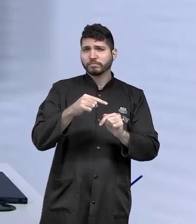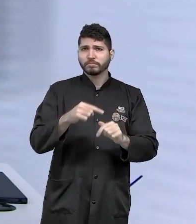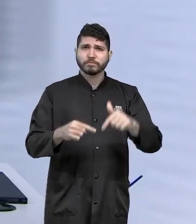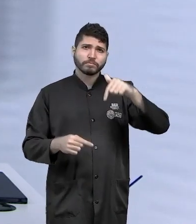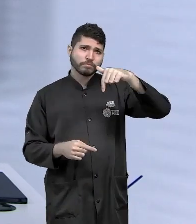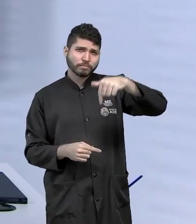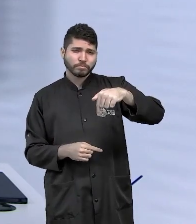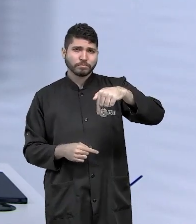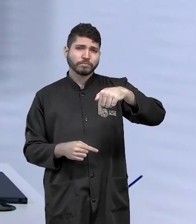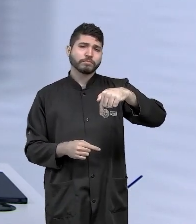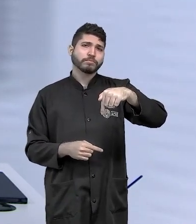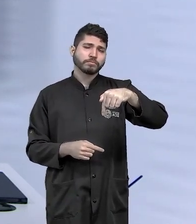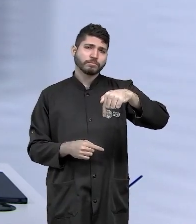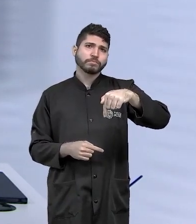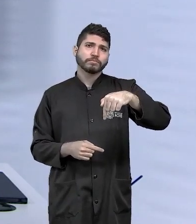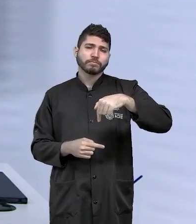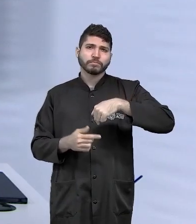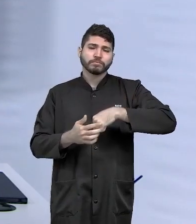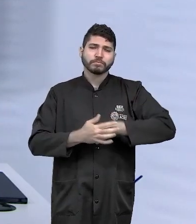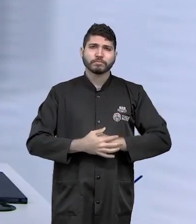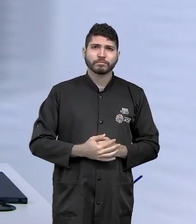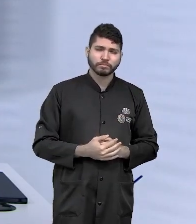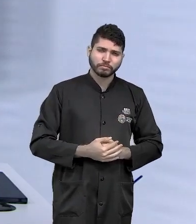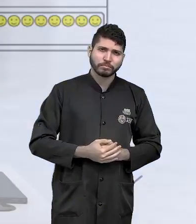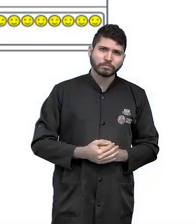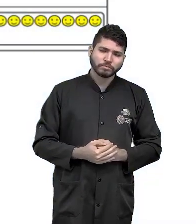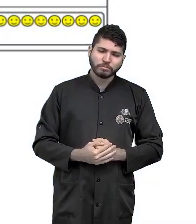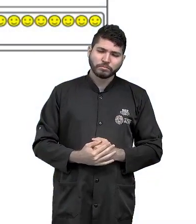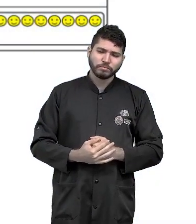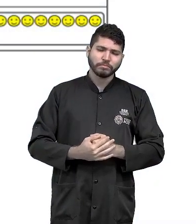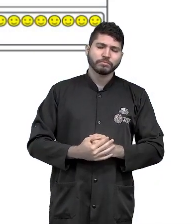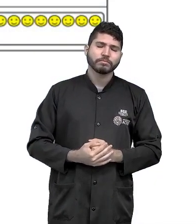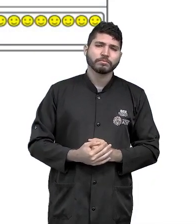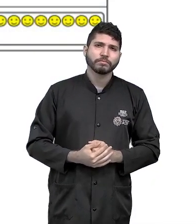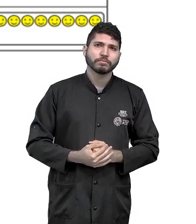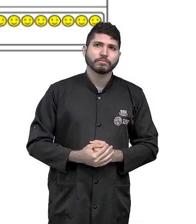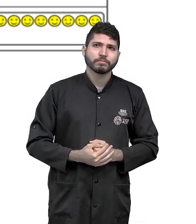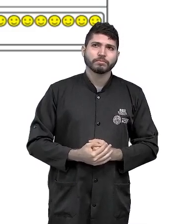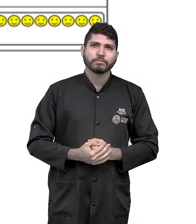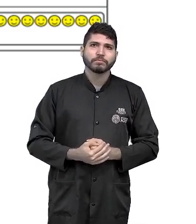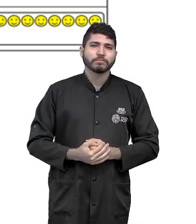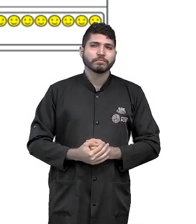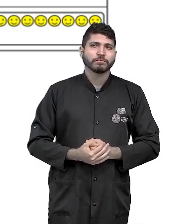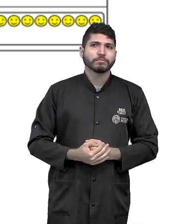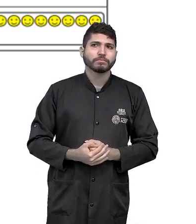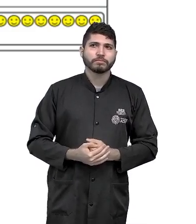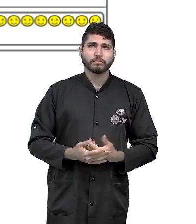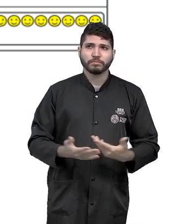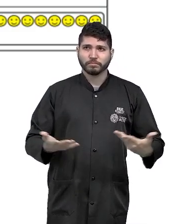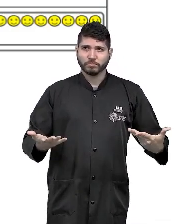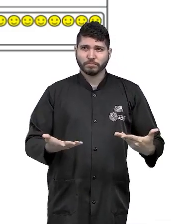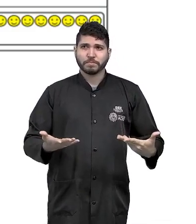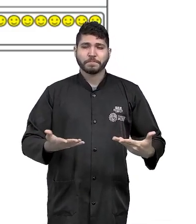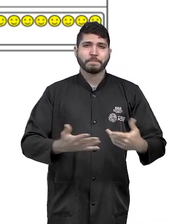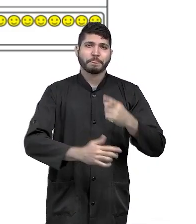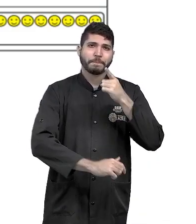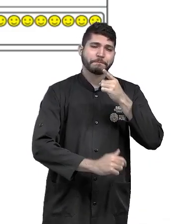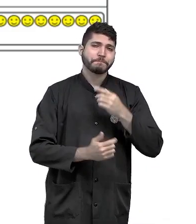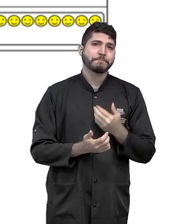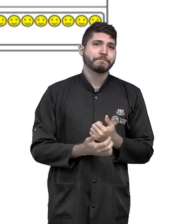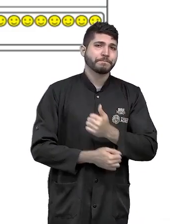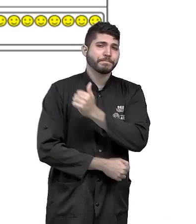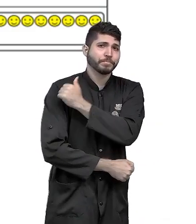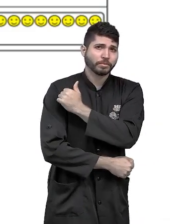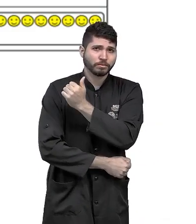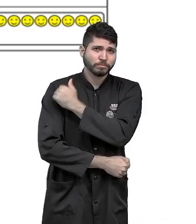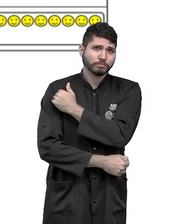não precisa usar nesse problema, ok? O que a gente vai fazer agora? A gente vai usar agora um probleminha bem comum. Você, estudante que fez a prova como treineiro,